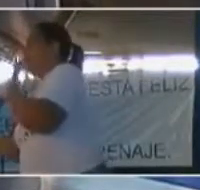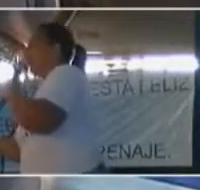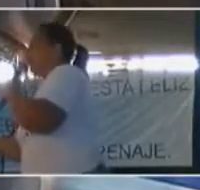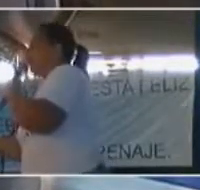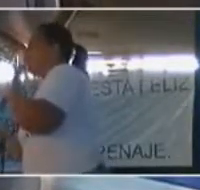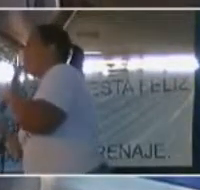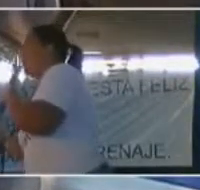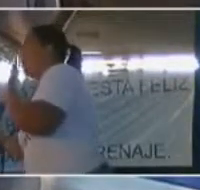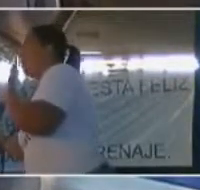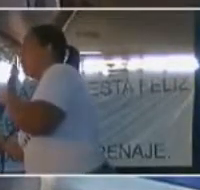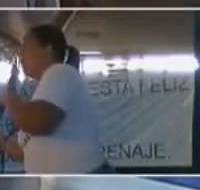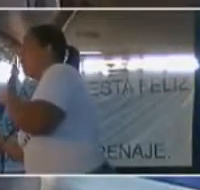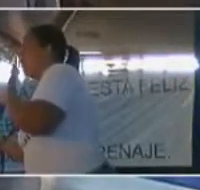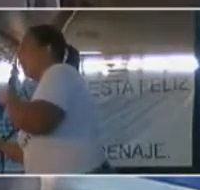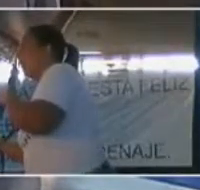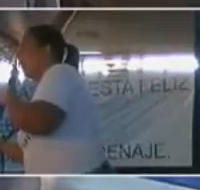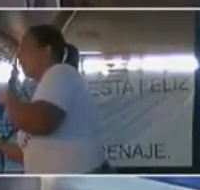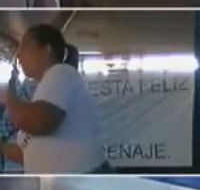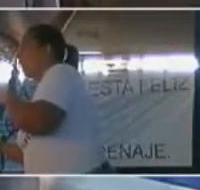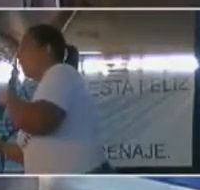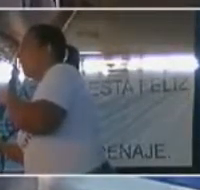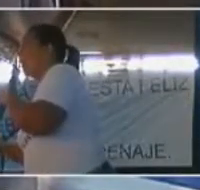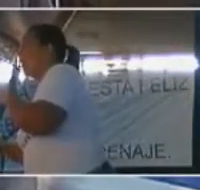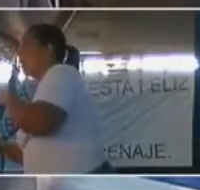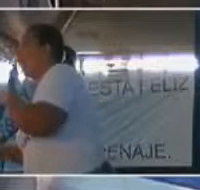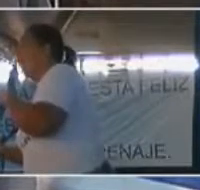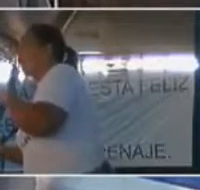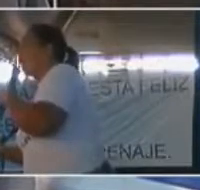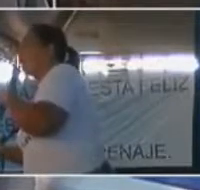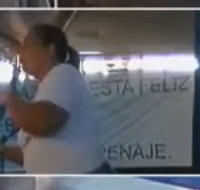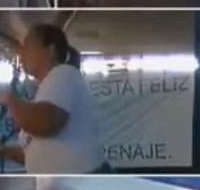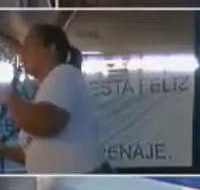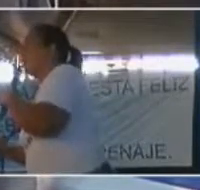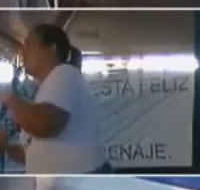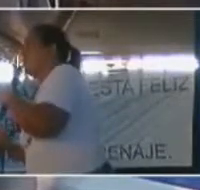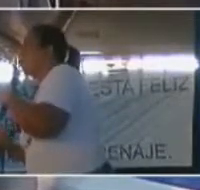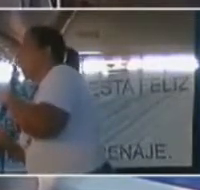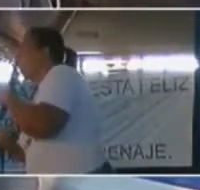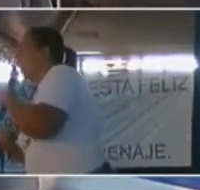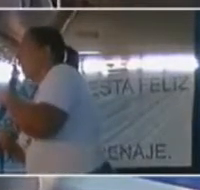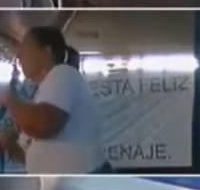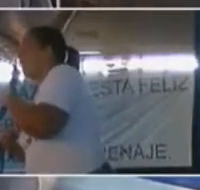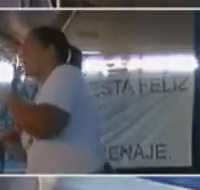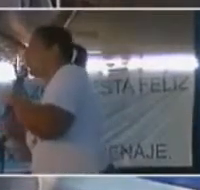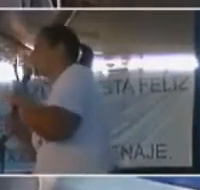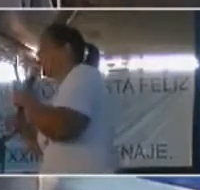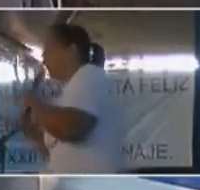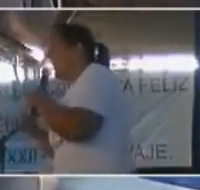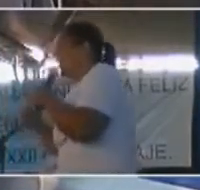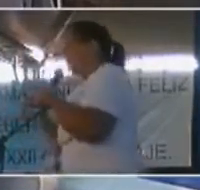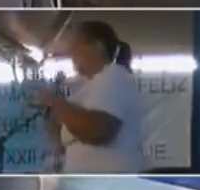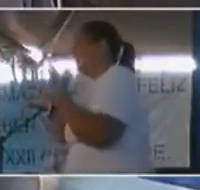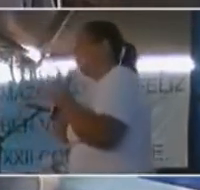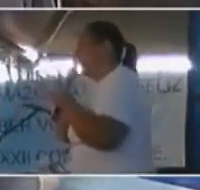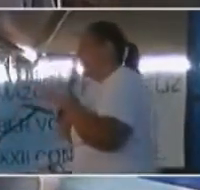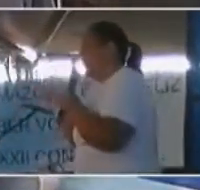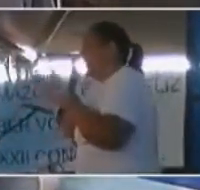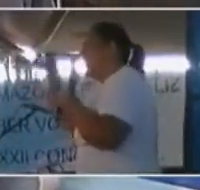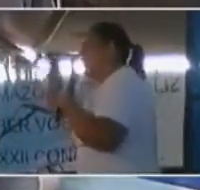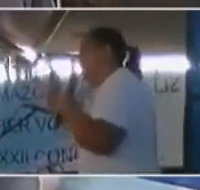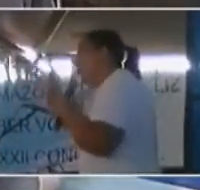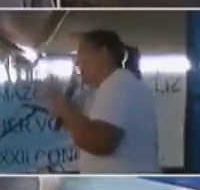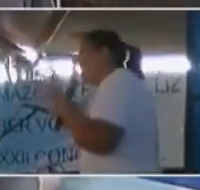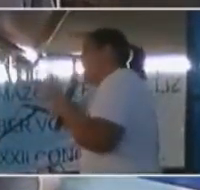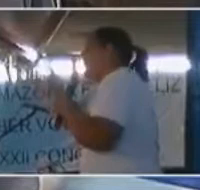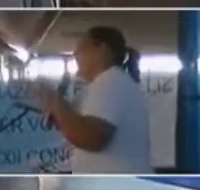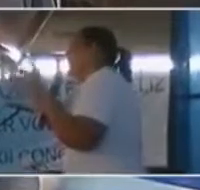seria uma coisa viva, né? Uma coisa real. Não adianta eu só ouvir, estar só na teoria.